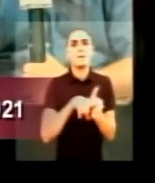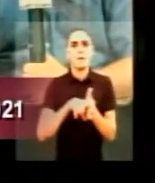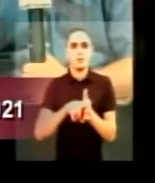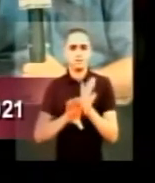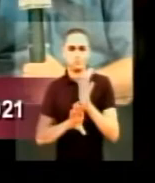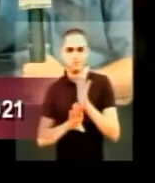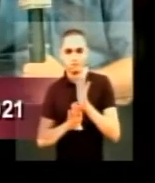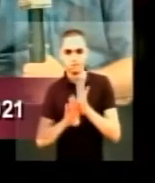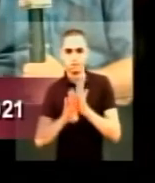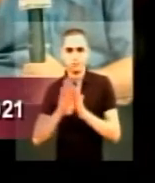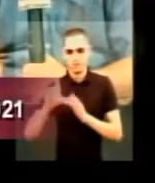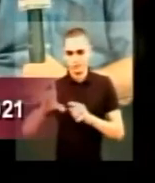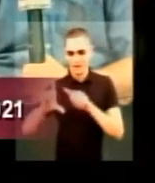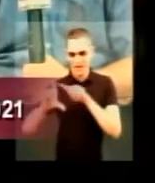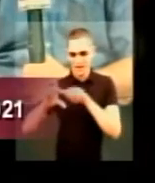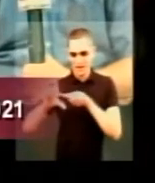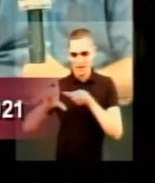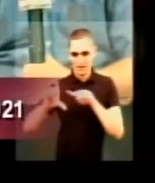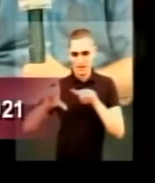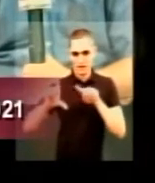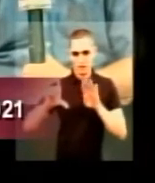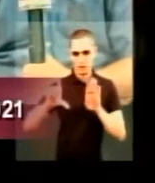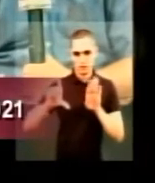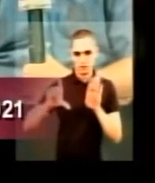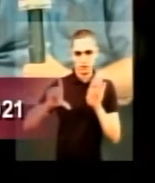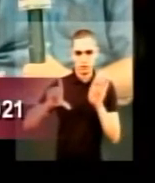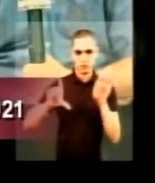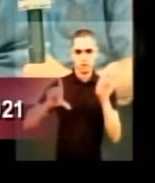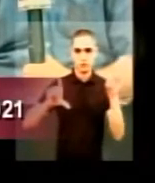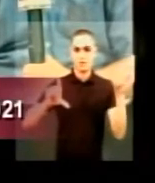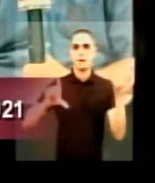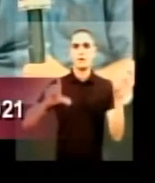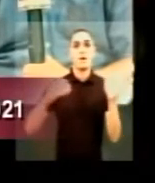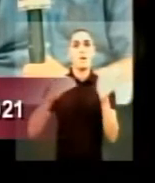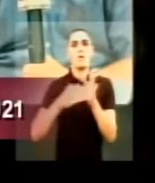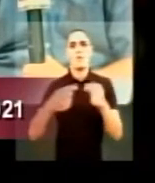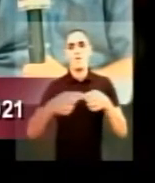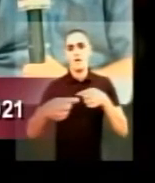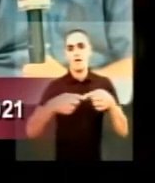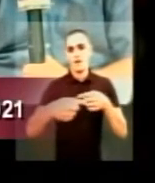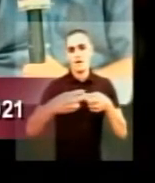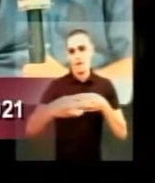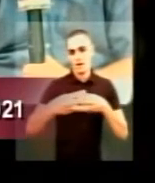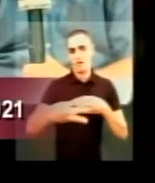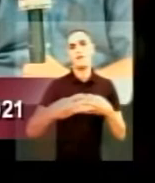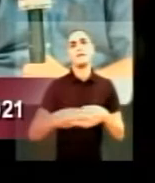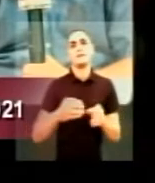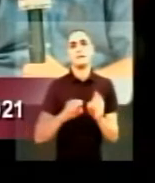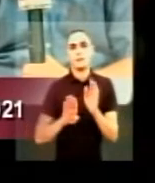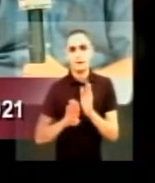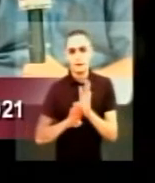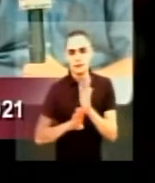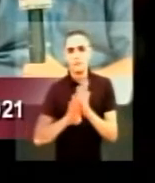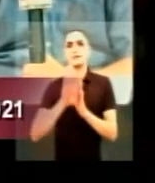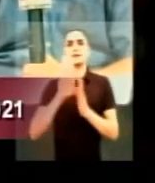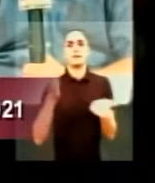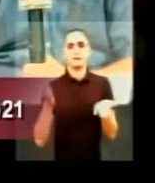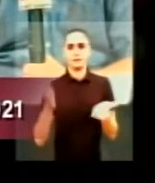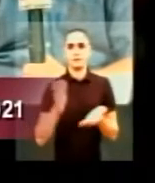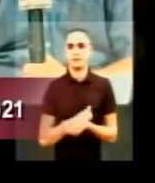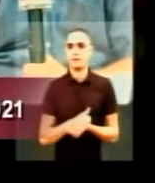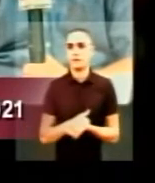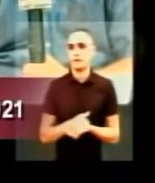considerável nas últimas semanas, de 76% para os casos leves e